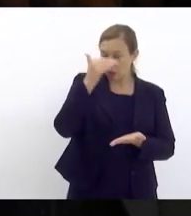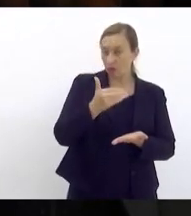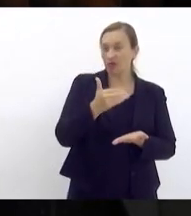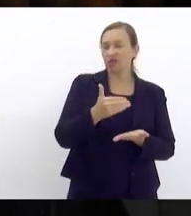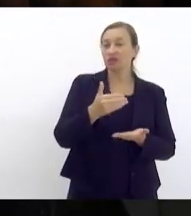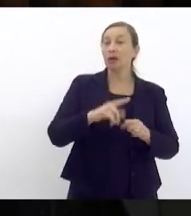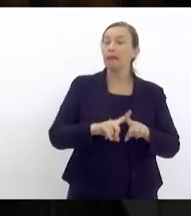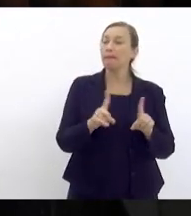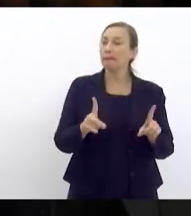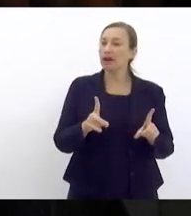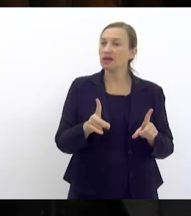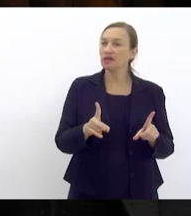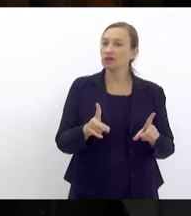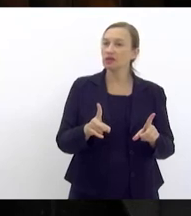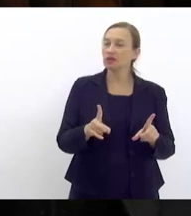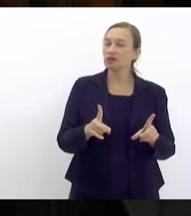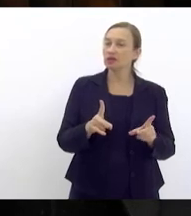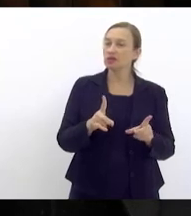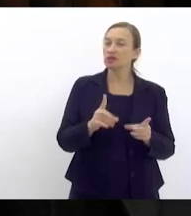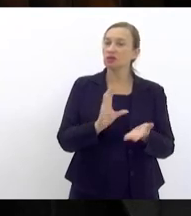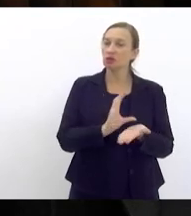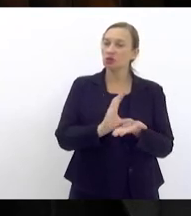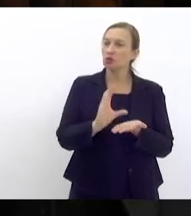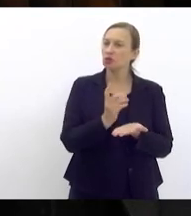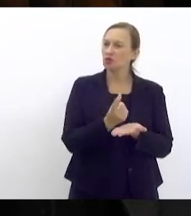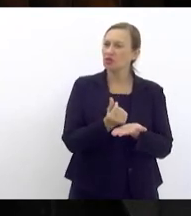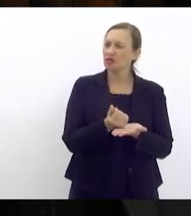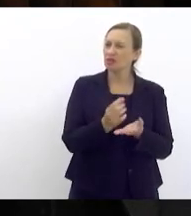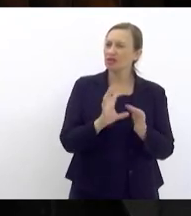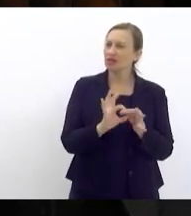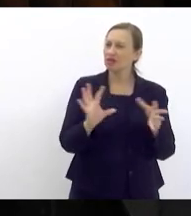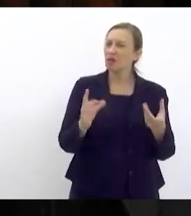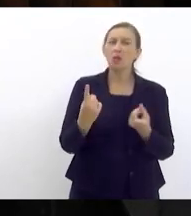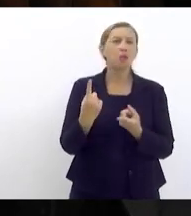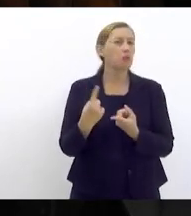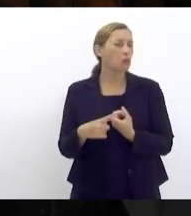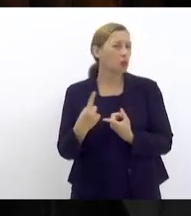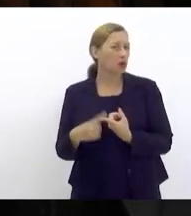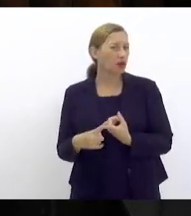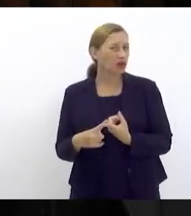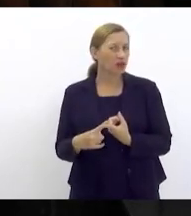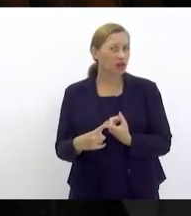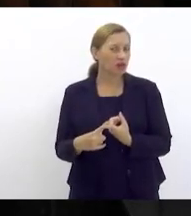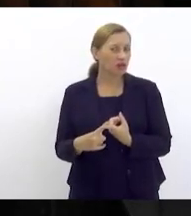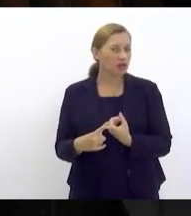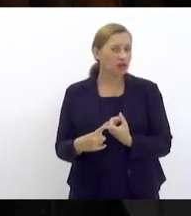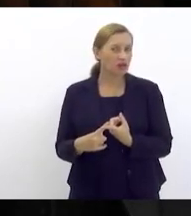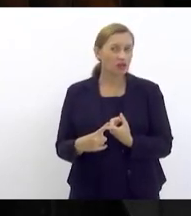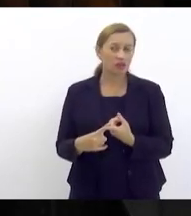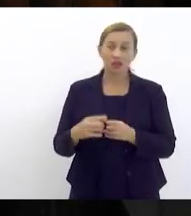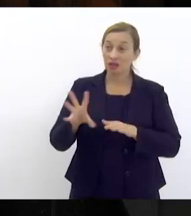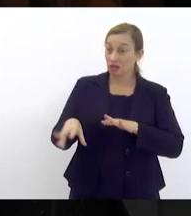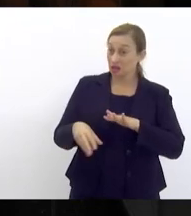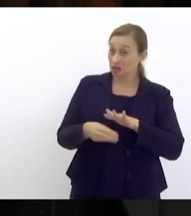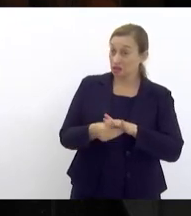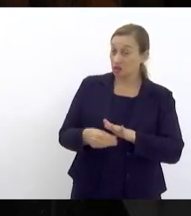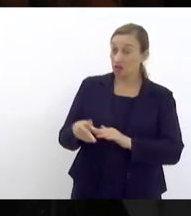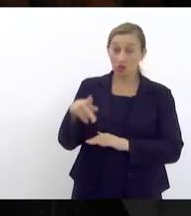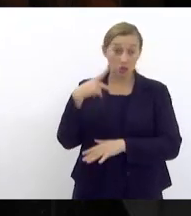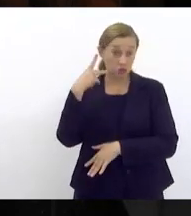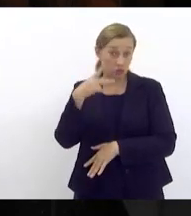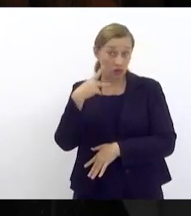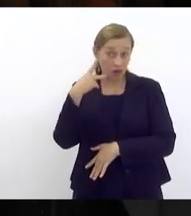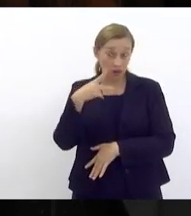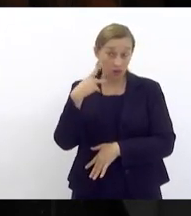que o orçamento autorizativo porque que as emendas dos parlamentares